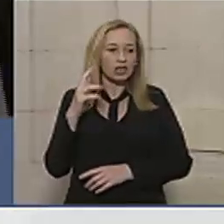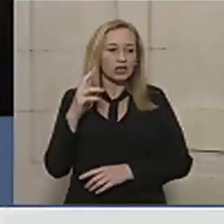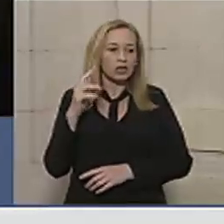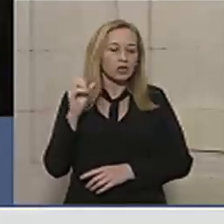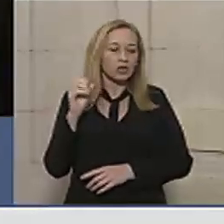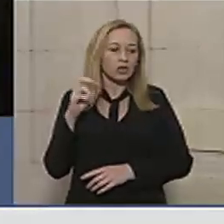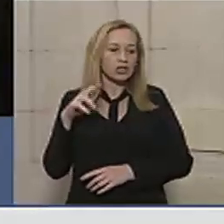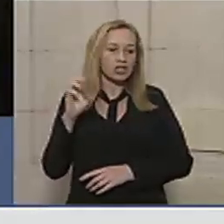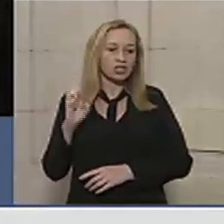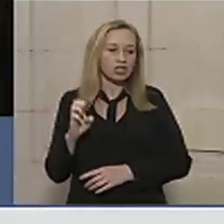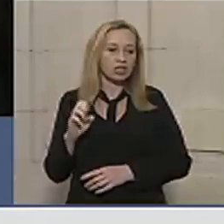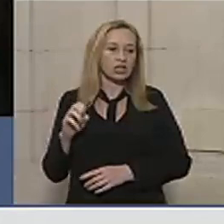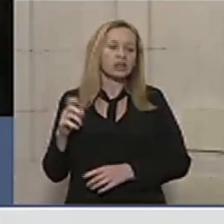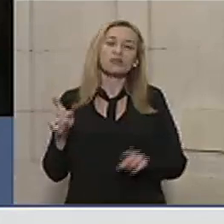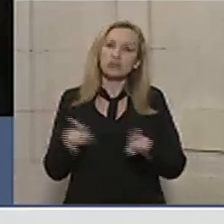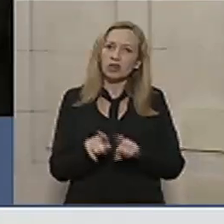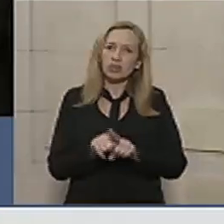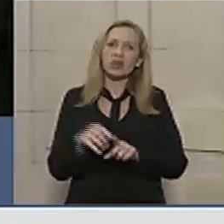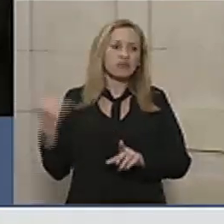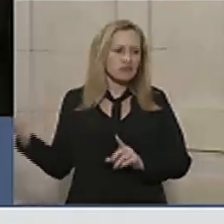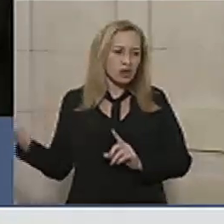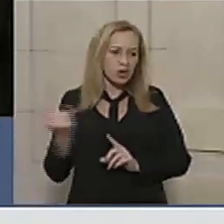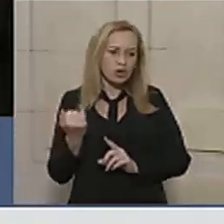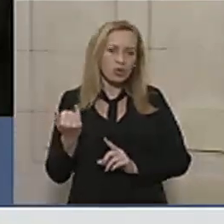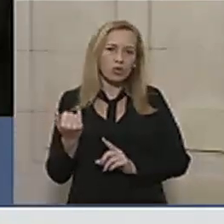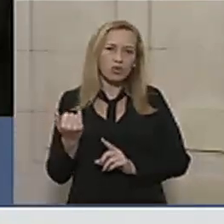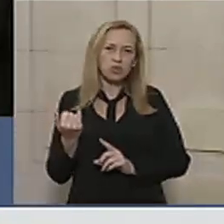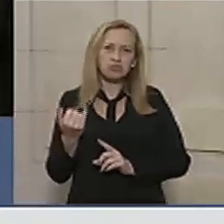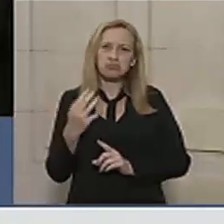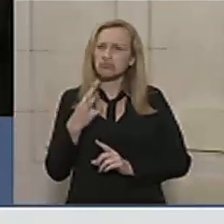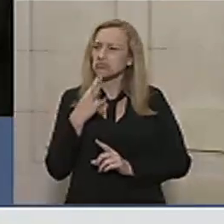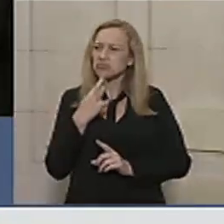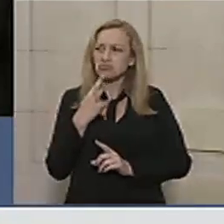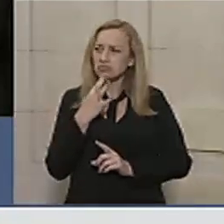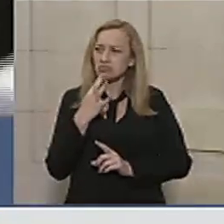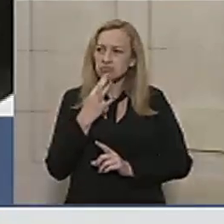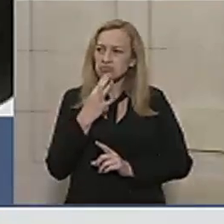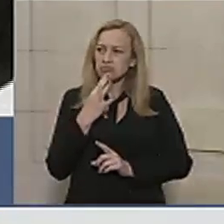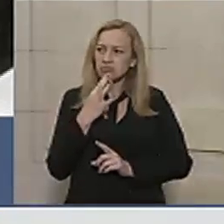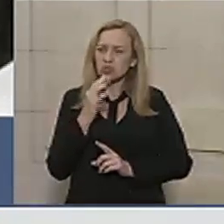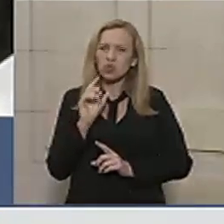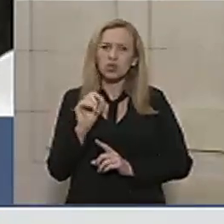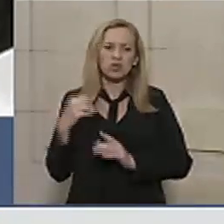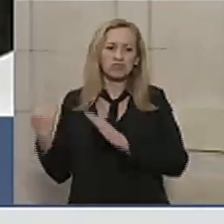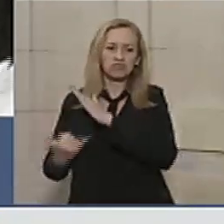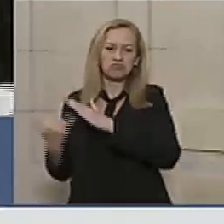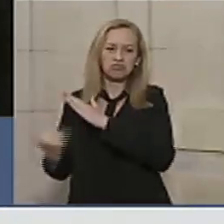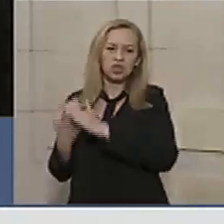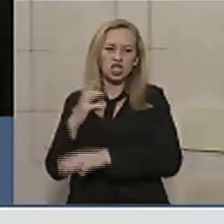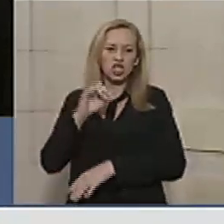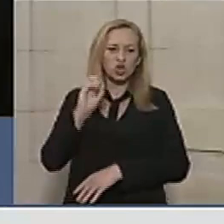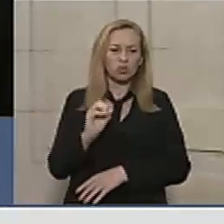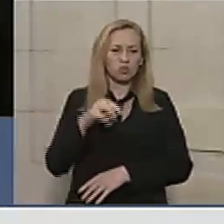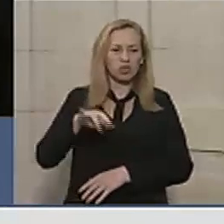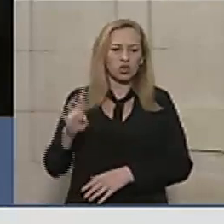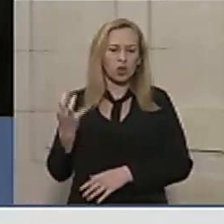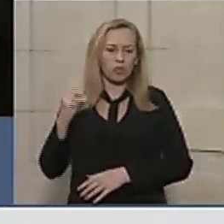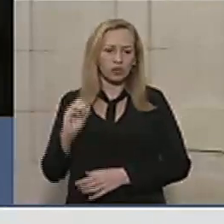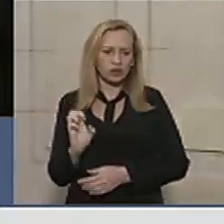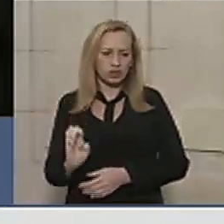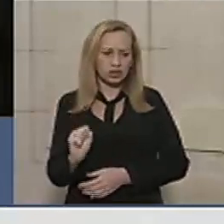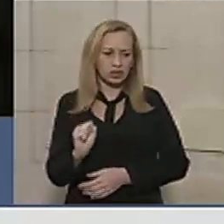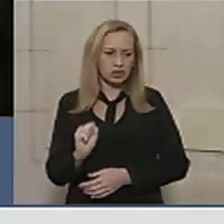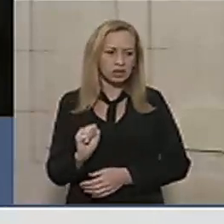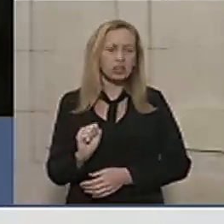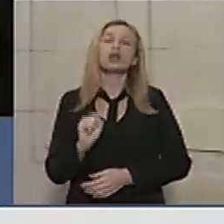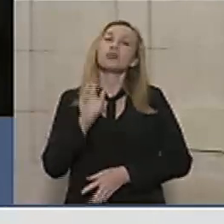aqui, até longe do microfone, desconhecendo um pouco a respeito do Instituto Rio Metrópole. Por essa razão, mesmo sendo